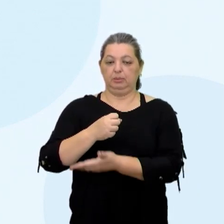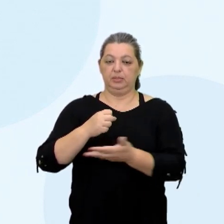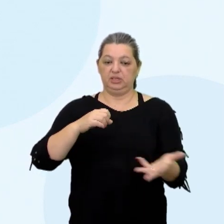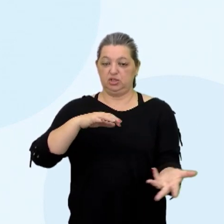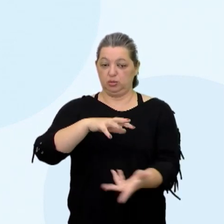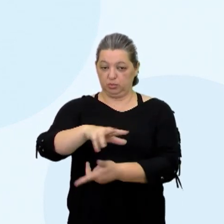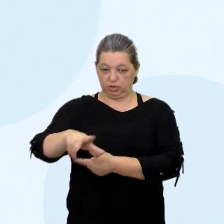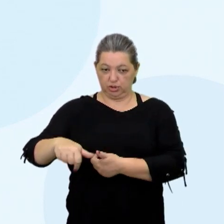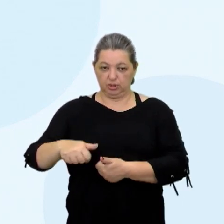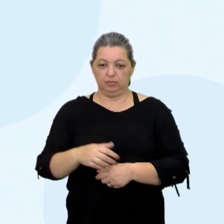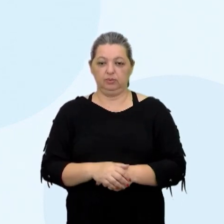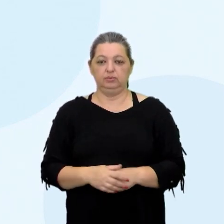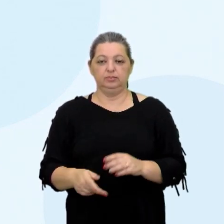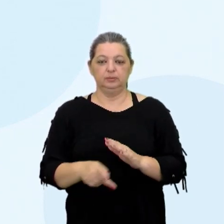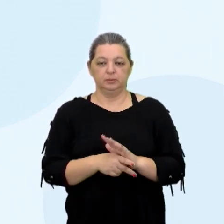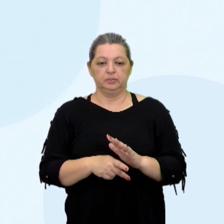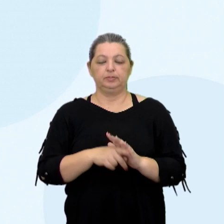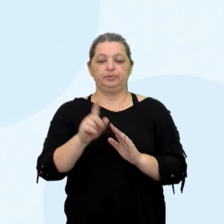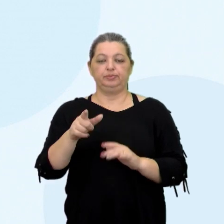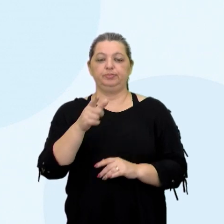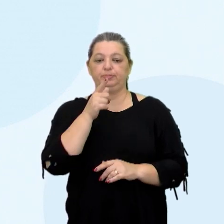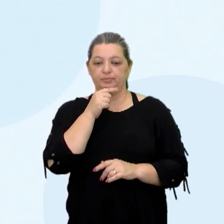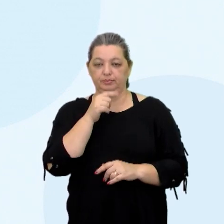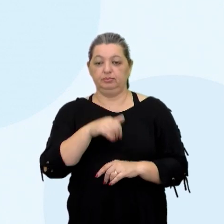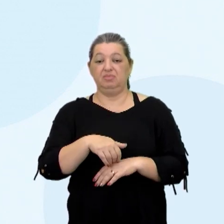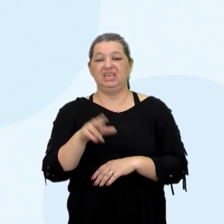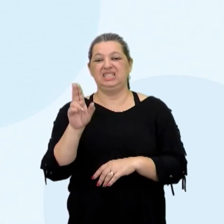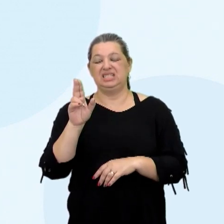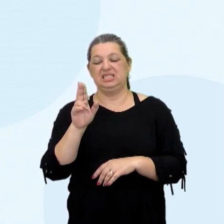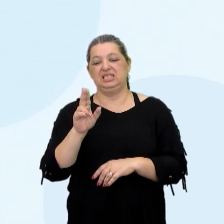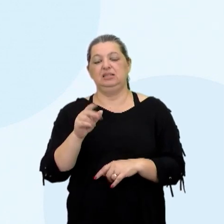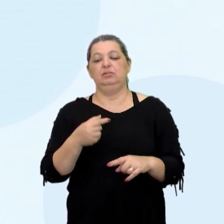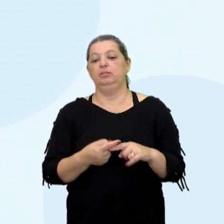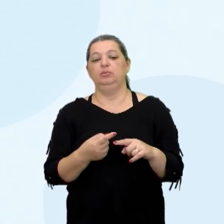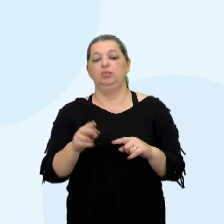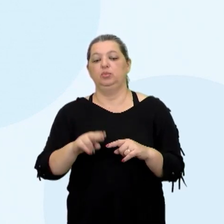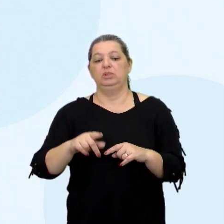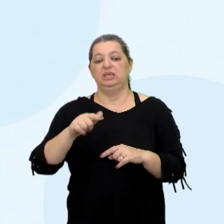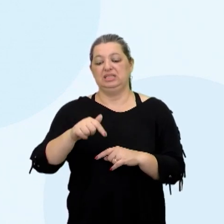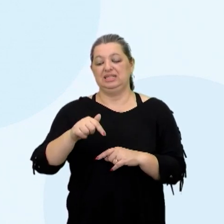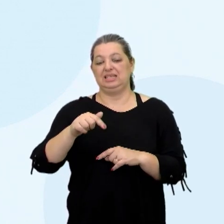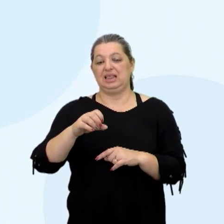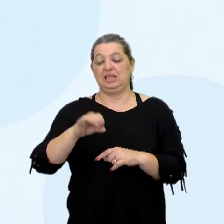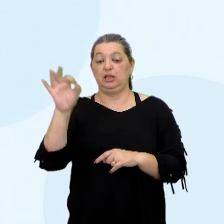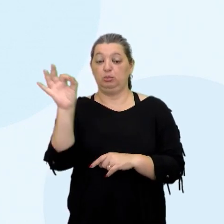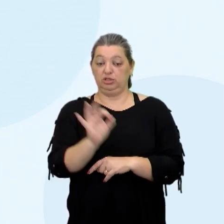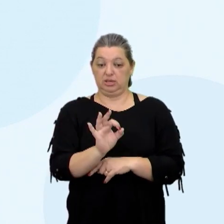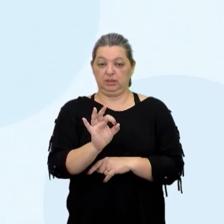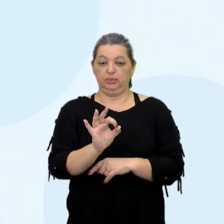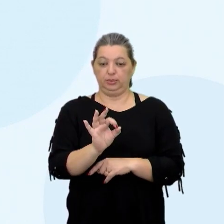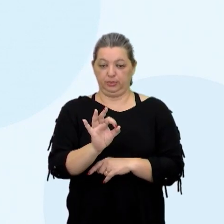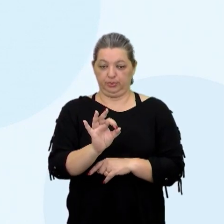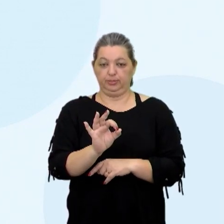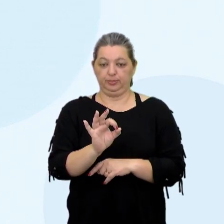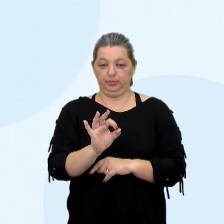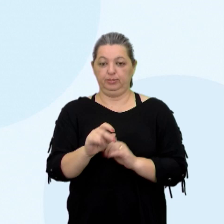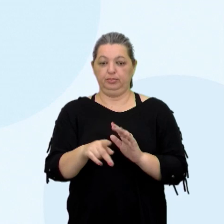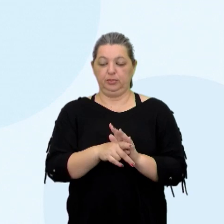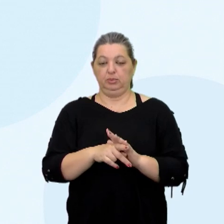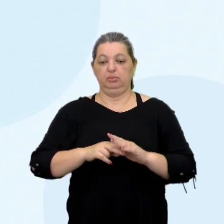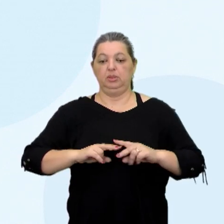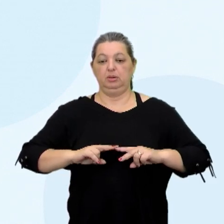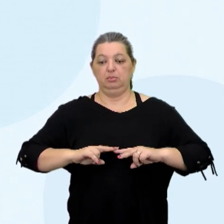em particular a agricultura irrigada, usa mais água, respondendo por 70% da